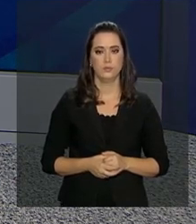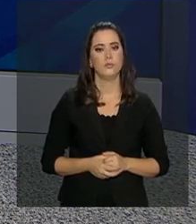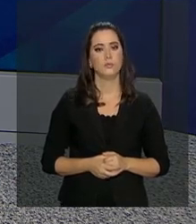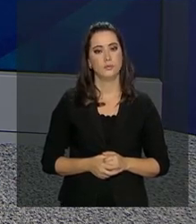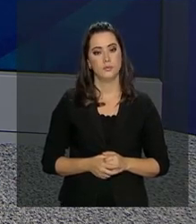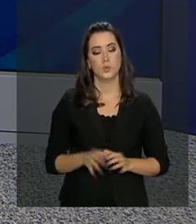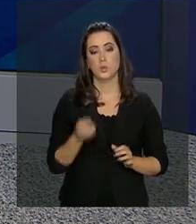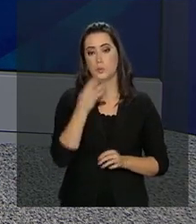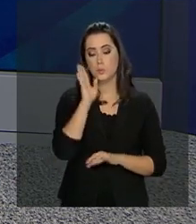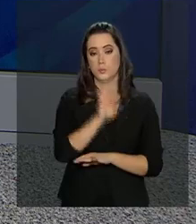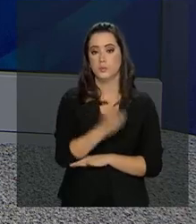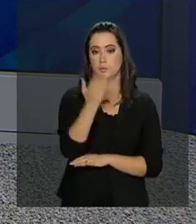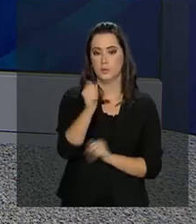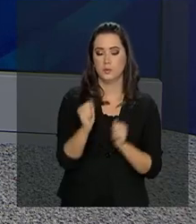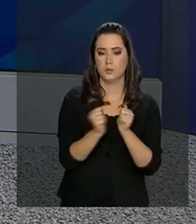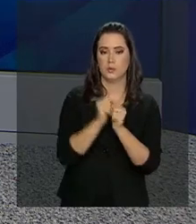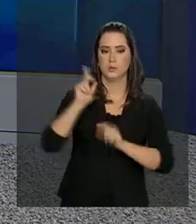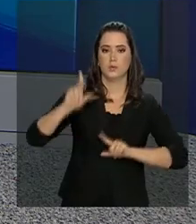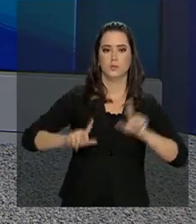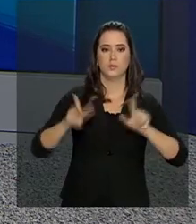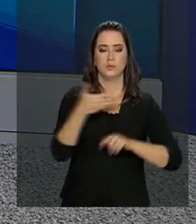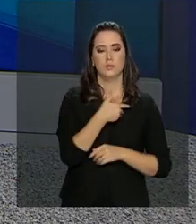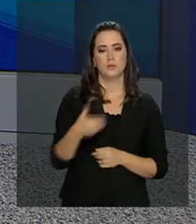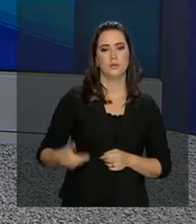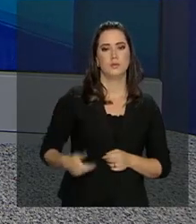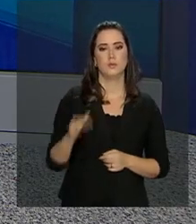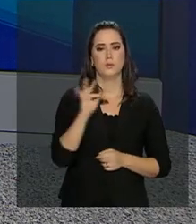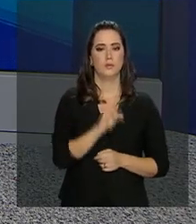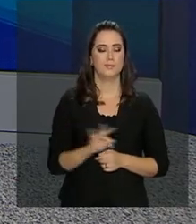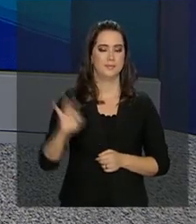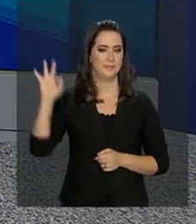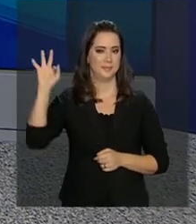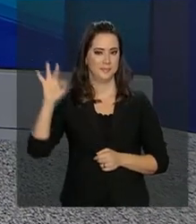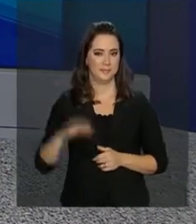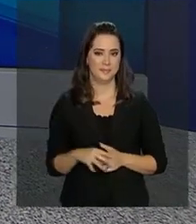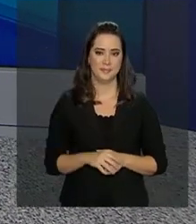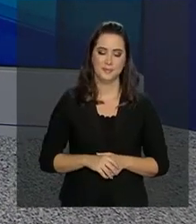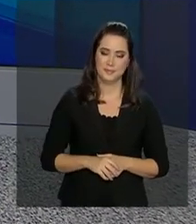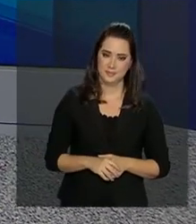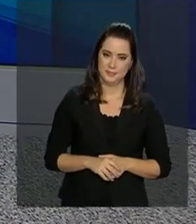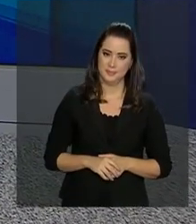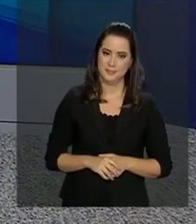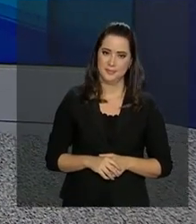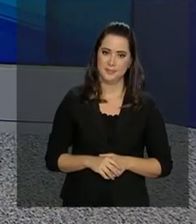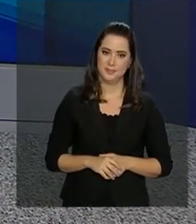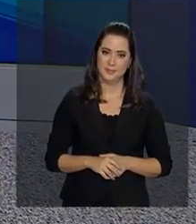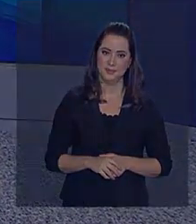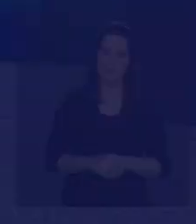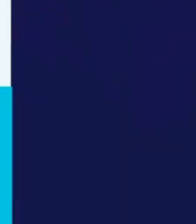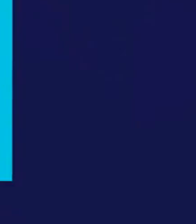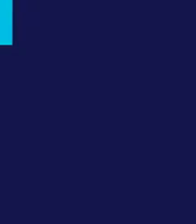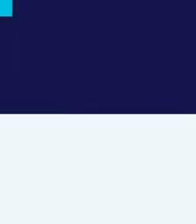61998678787. Uma boa tarde para você, continue com a gente aqui na NBR, a TV do Governo Federal.